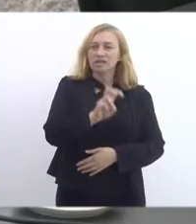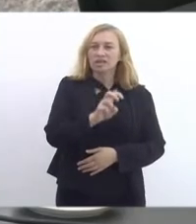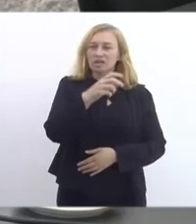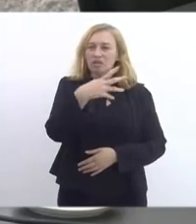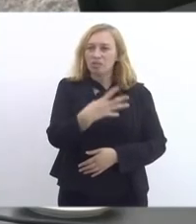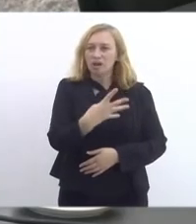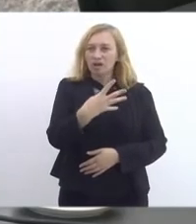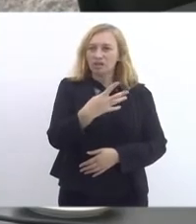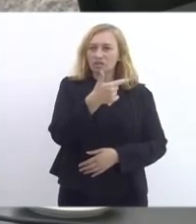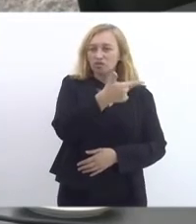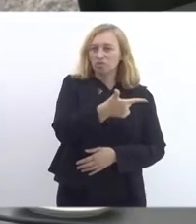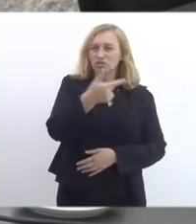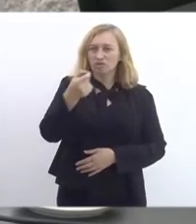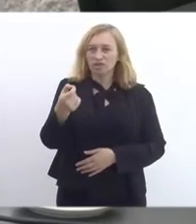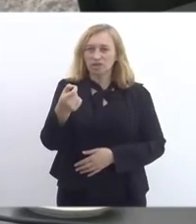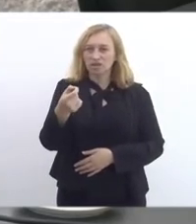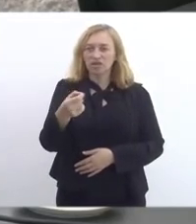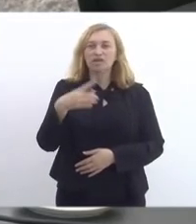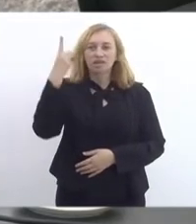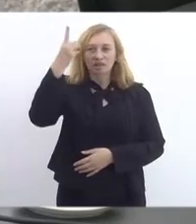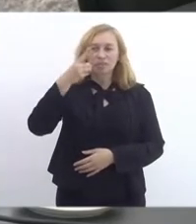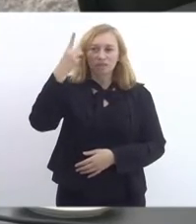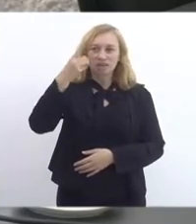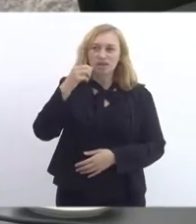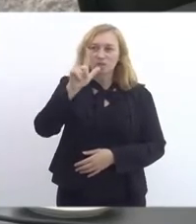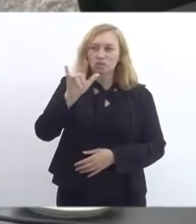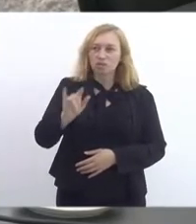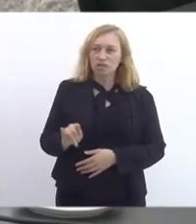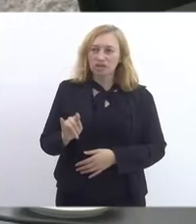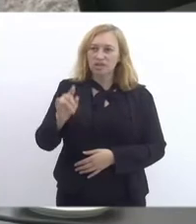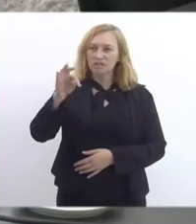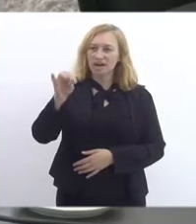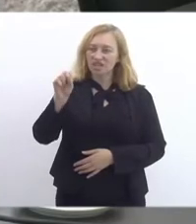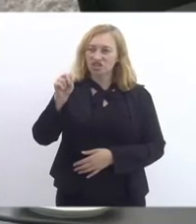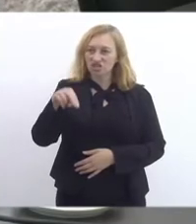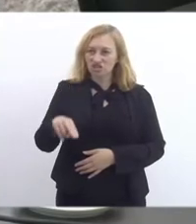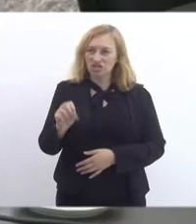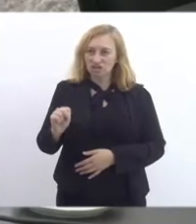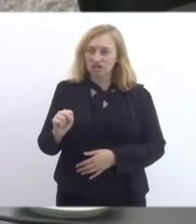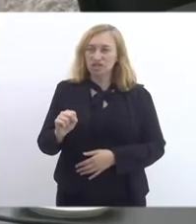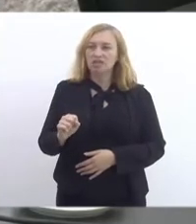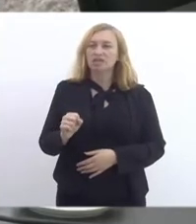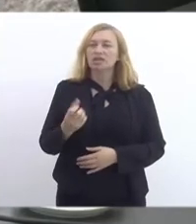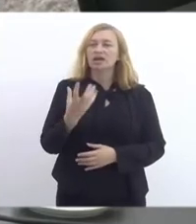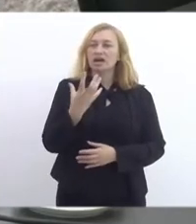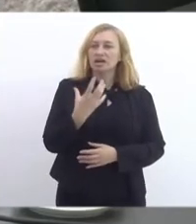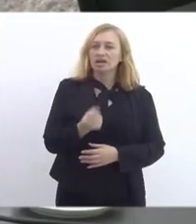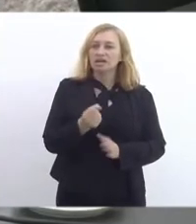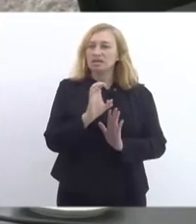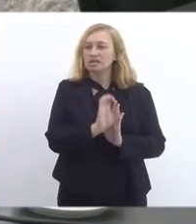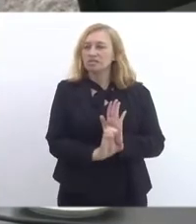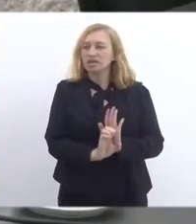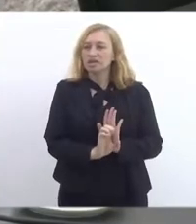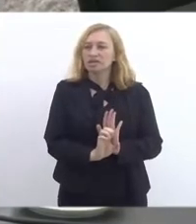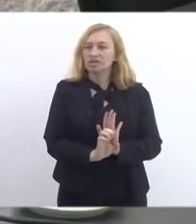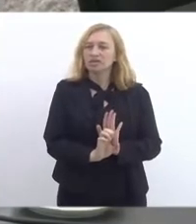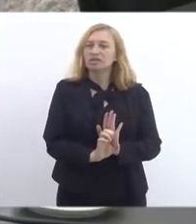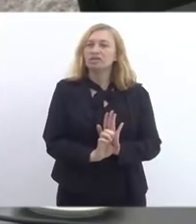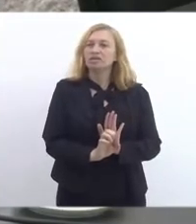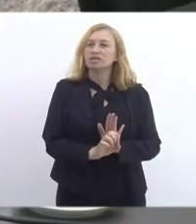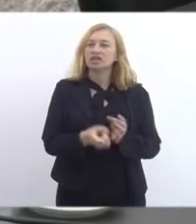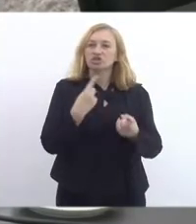3254 de 2020. Autoria do deputado Luiz Martins. Parecer favorável à emenda. Em